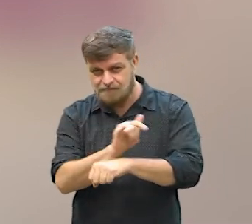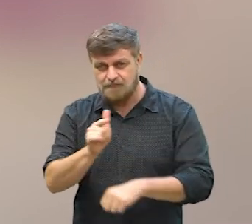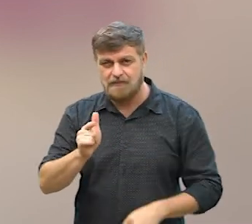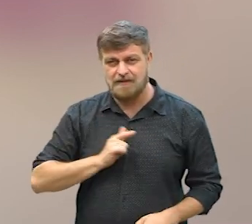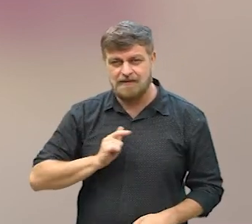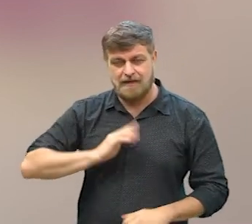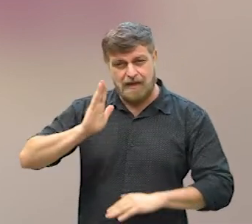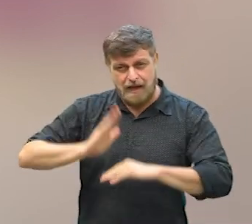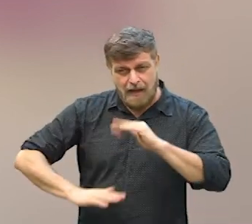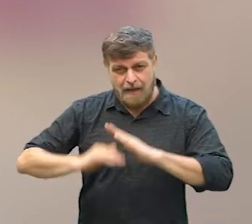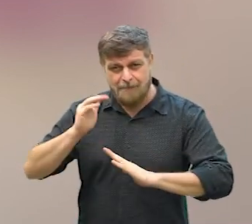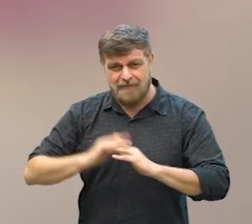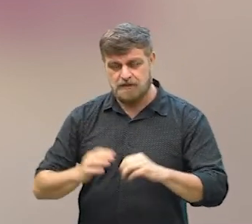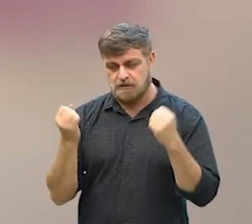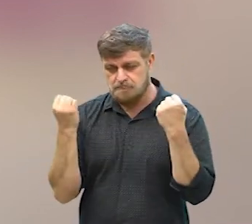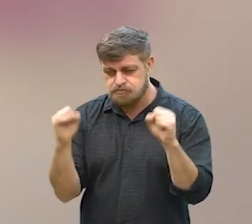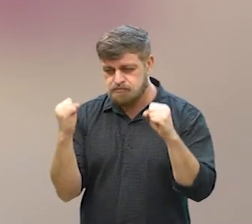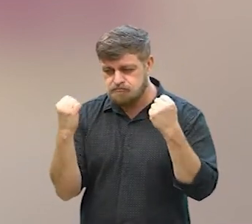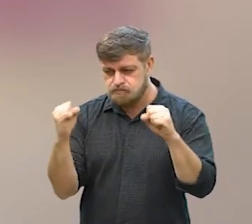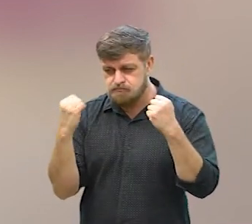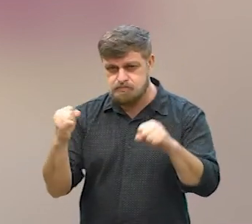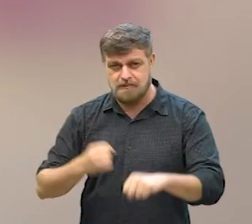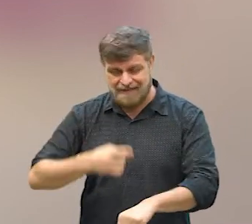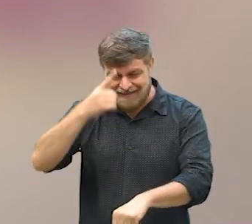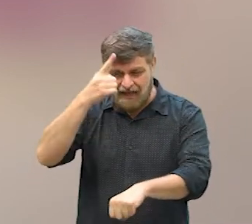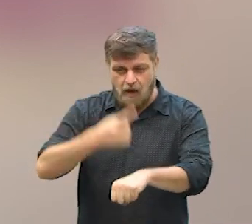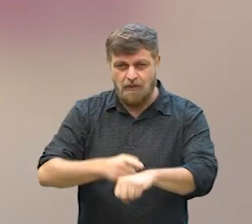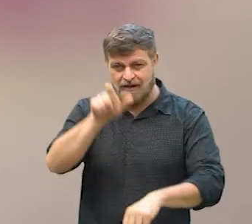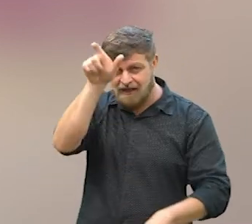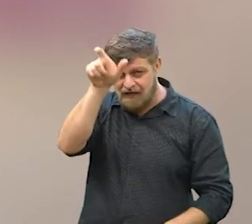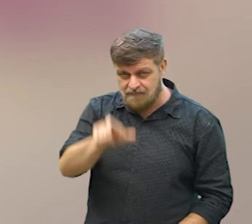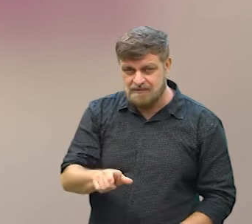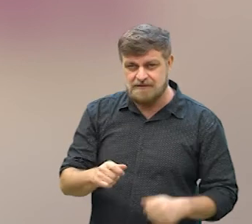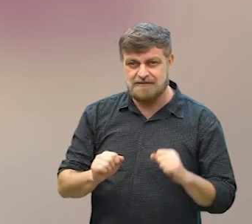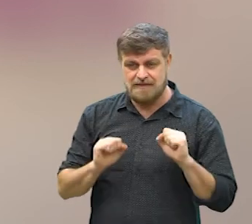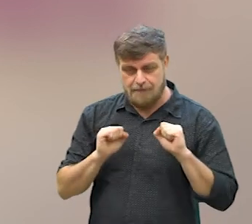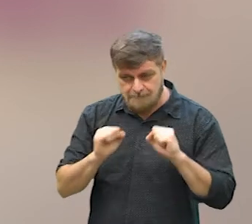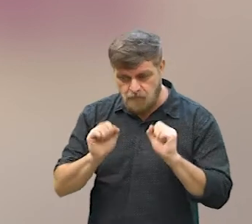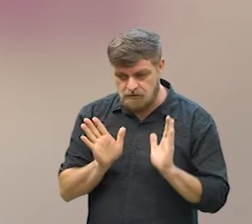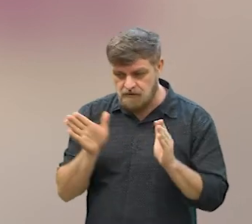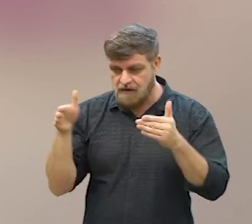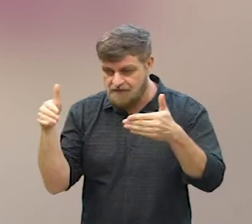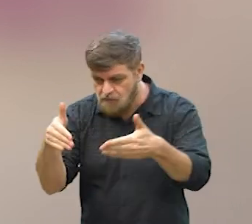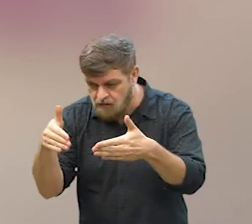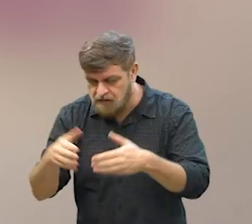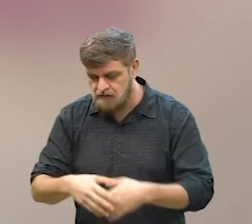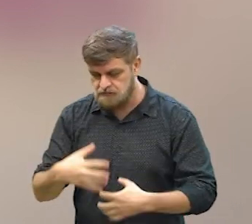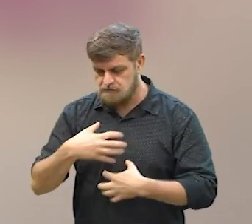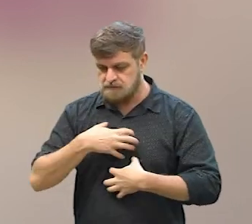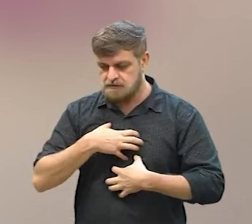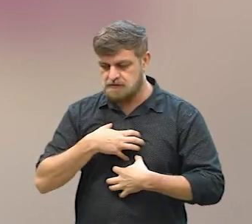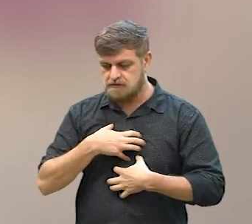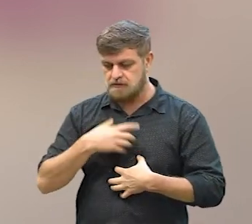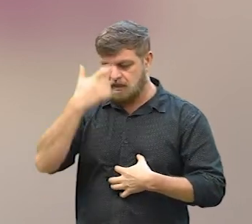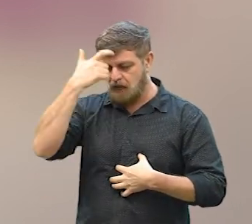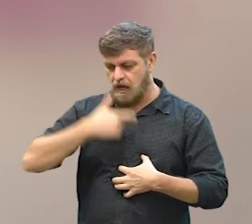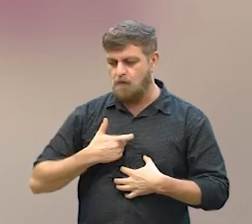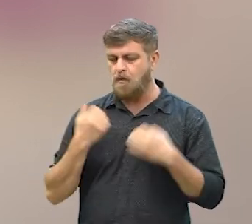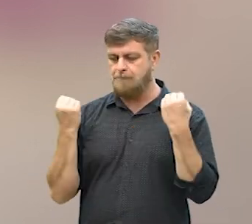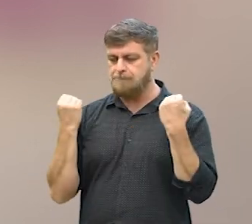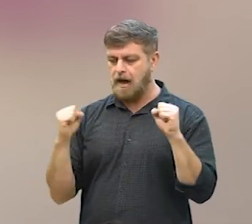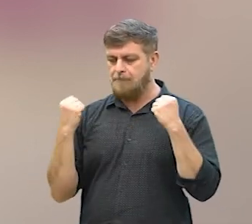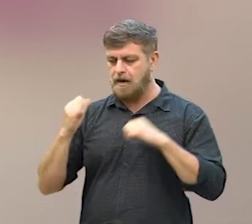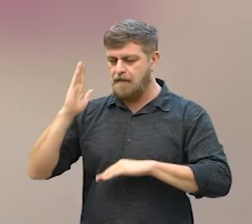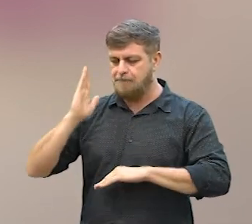tentar fazer que essas atividades aconteçam no momento que você esteja realmente voltado àquela função do